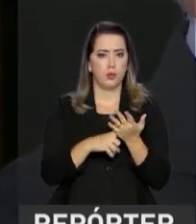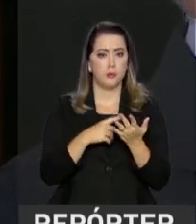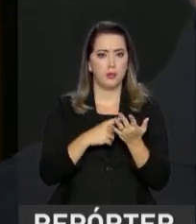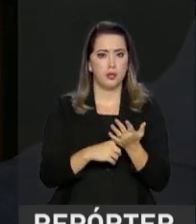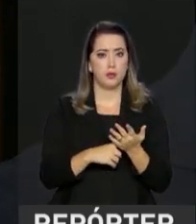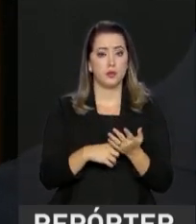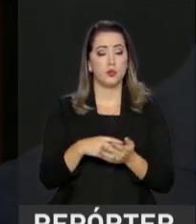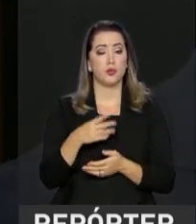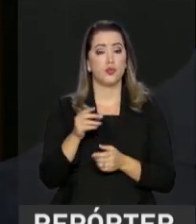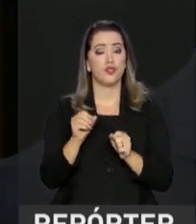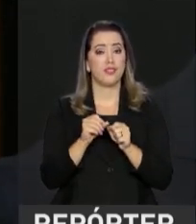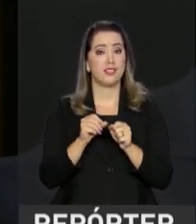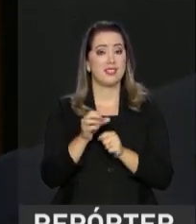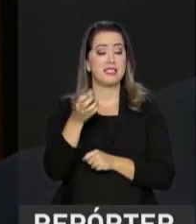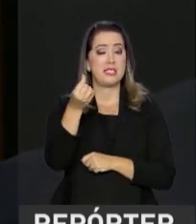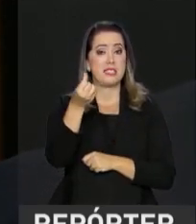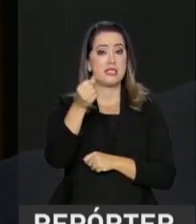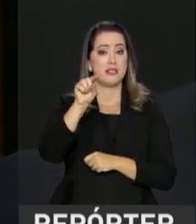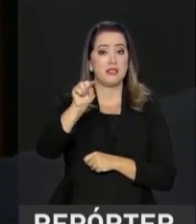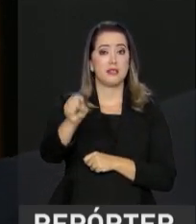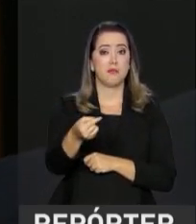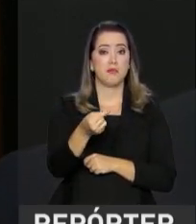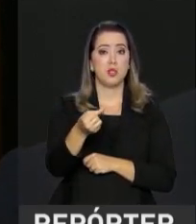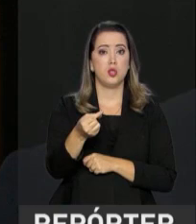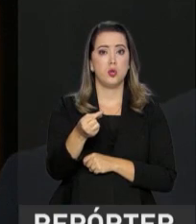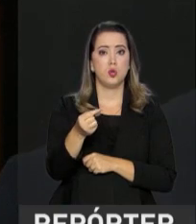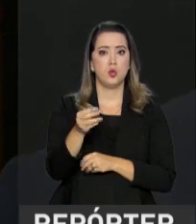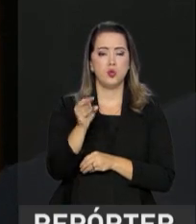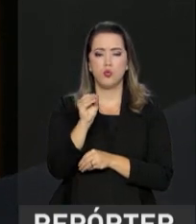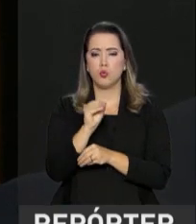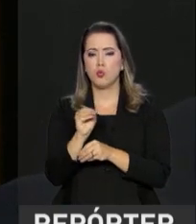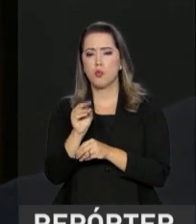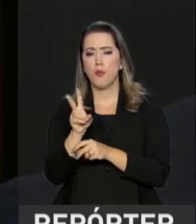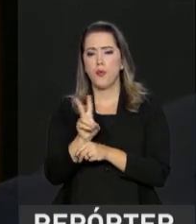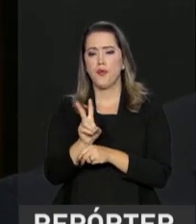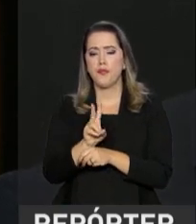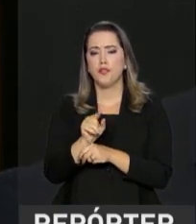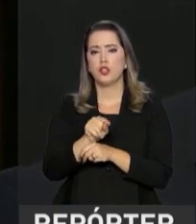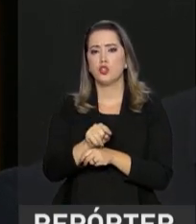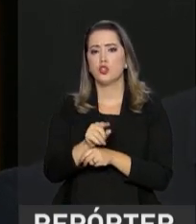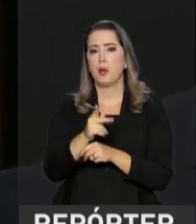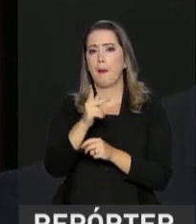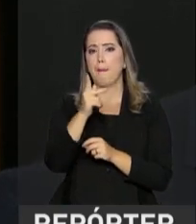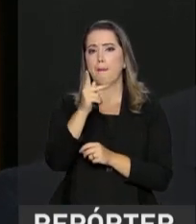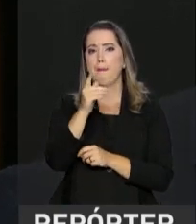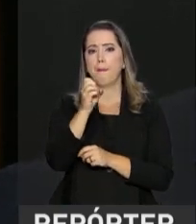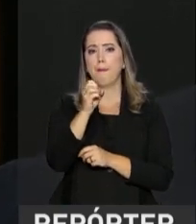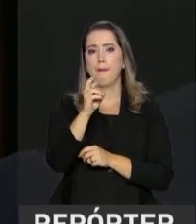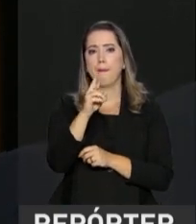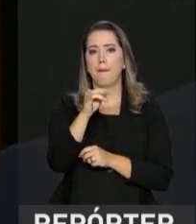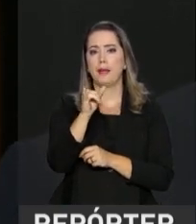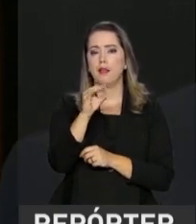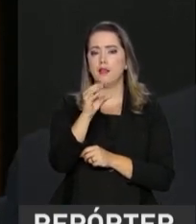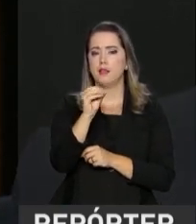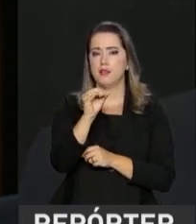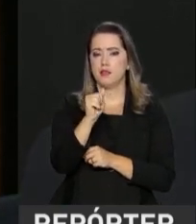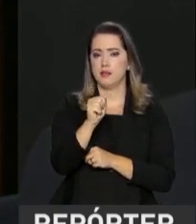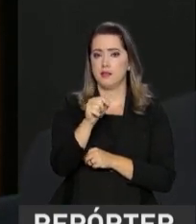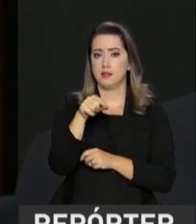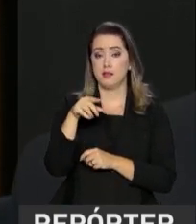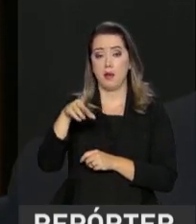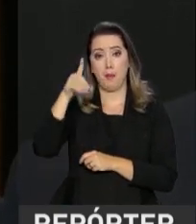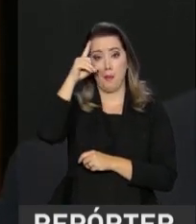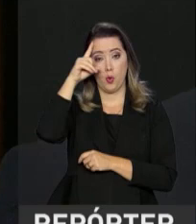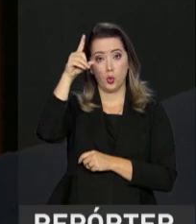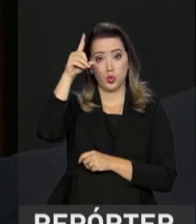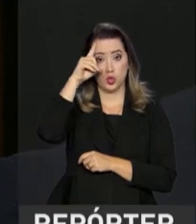perícias por dia de revisão isso vai dar 120 mil perícias por mês e 1 milhão e